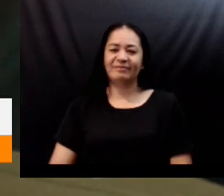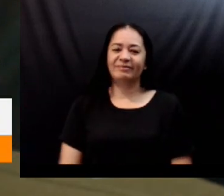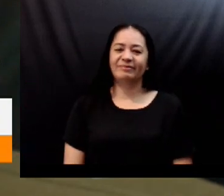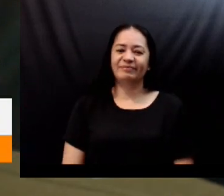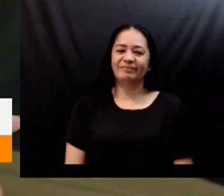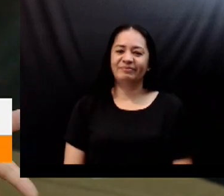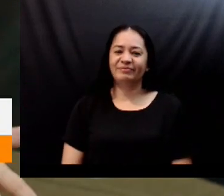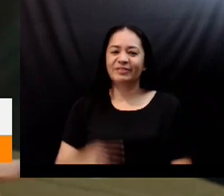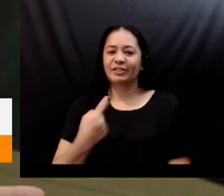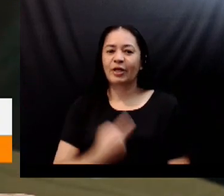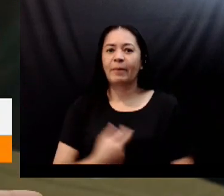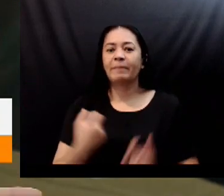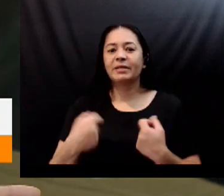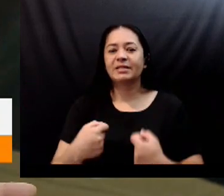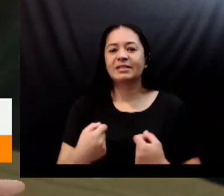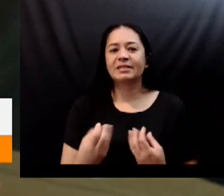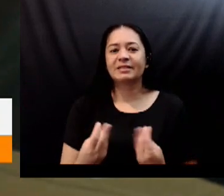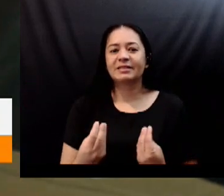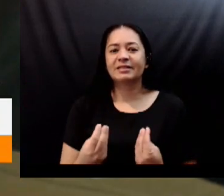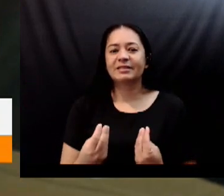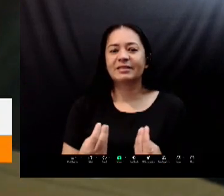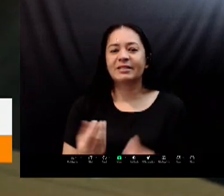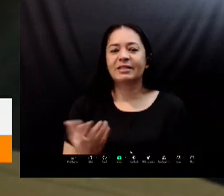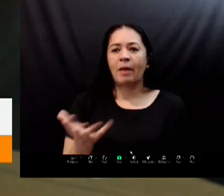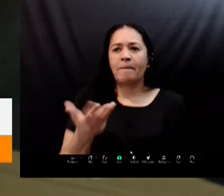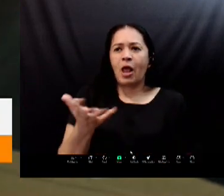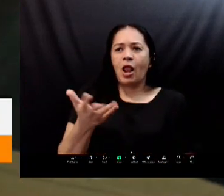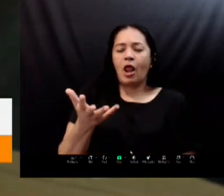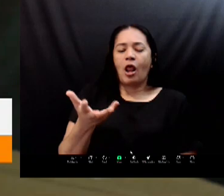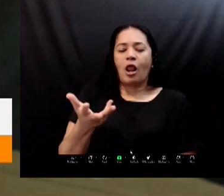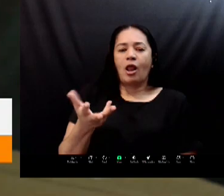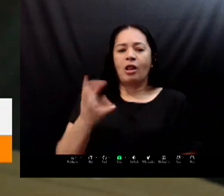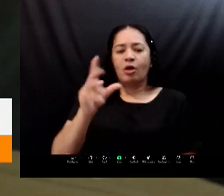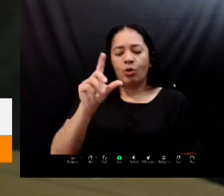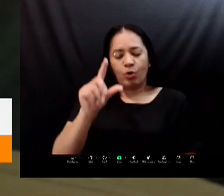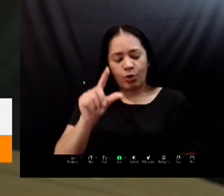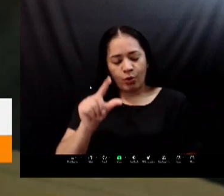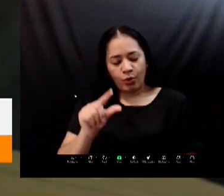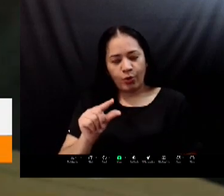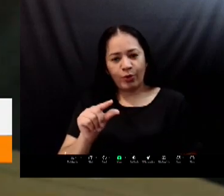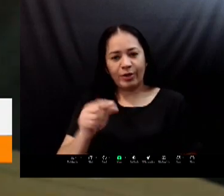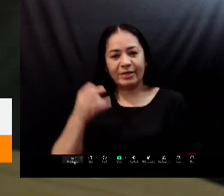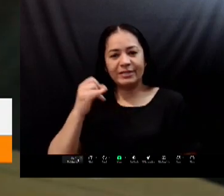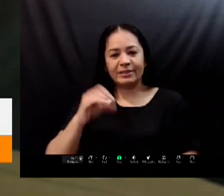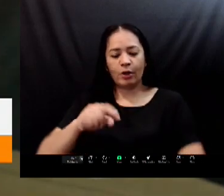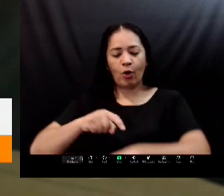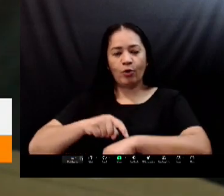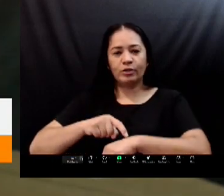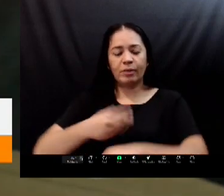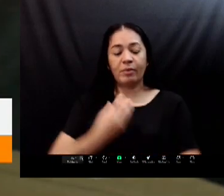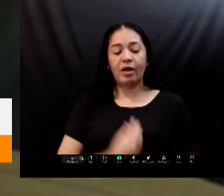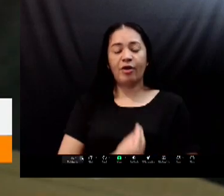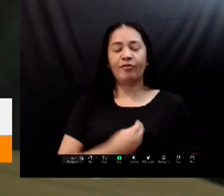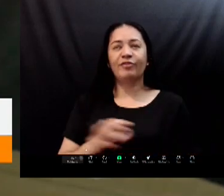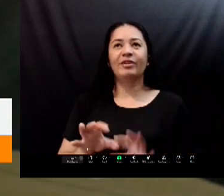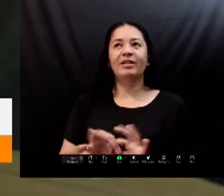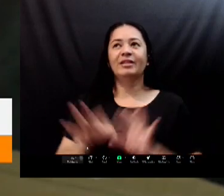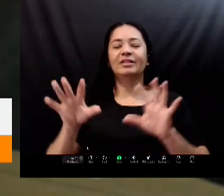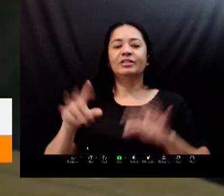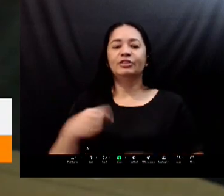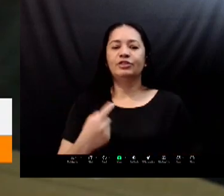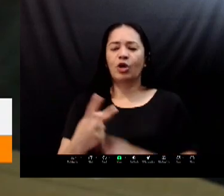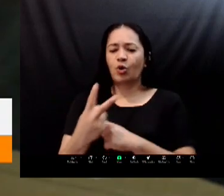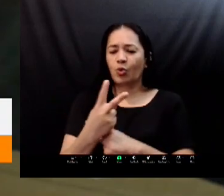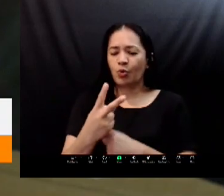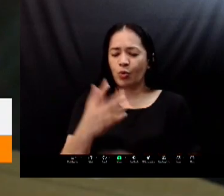que desacelerar, né? Se o tempo se permitir, aliás, a viver num tempo livre, a gente cuida da nossa saúde mental,